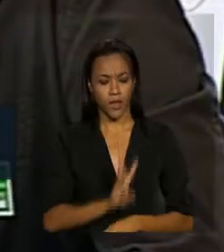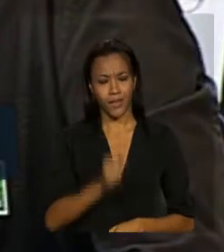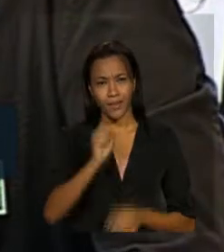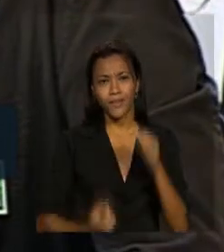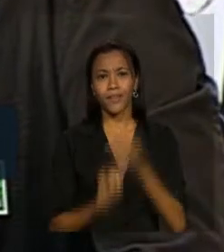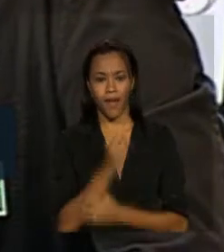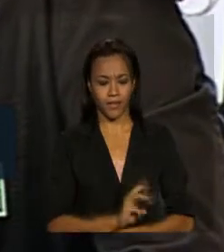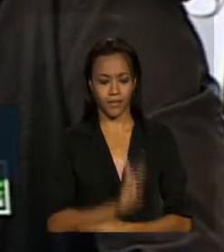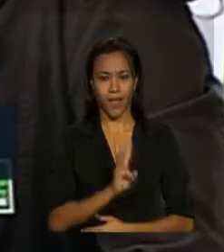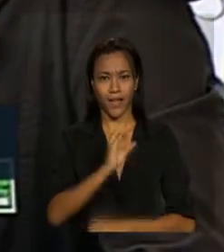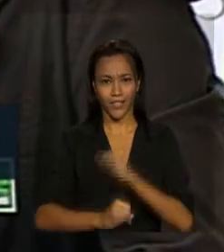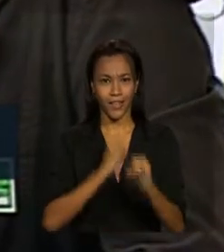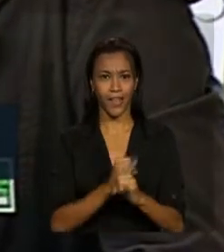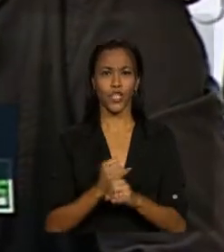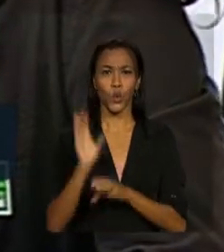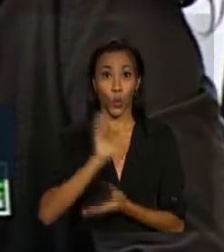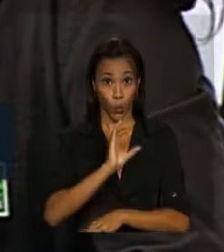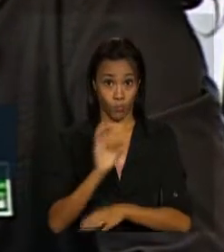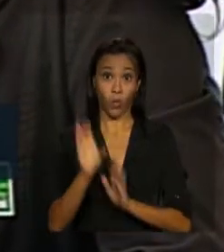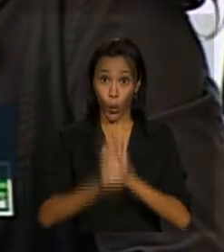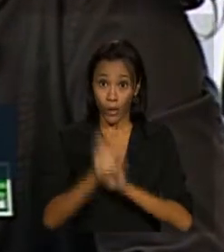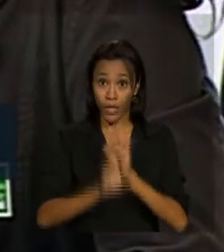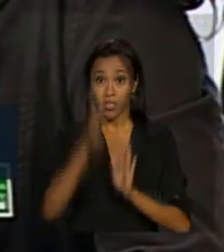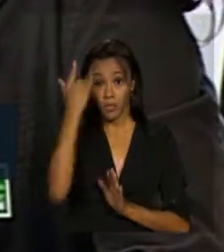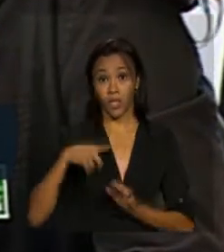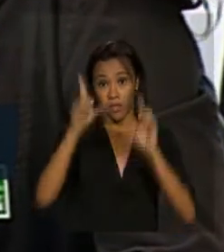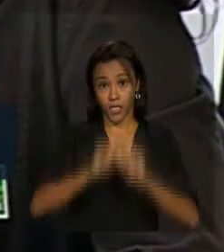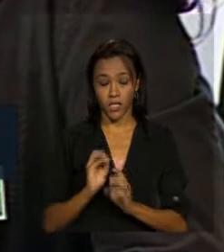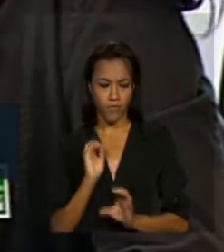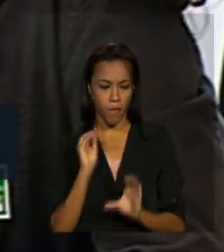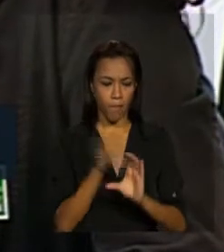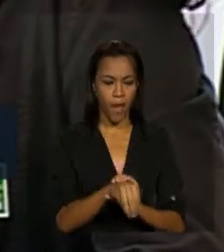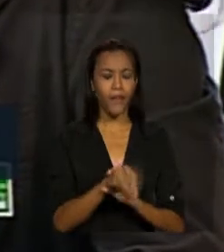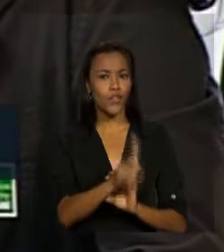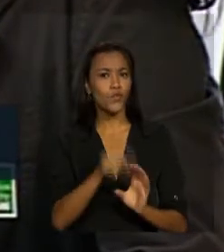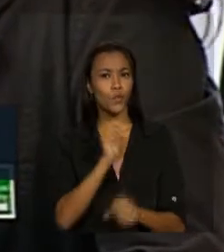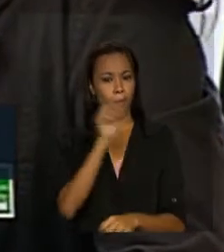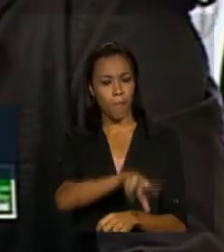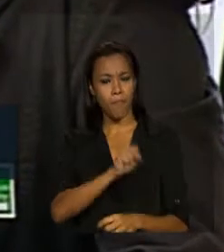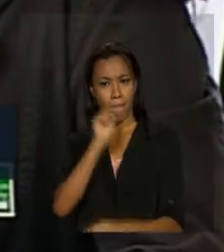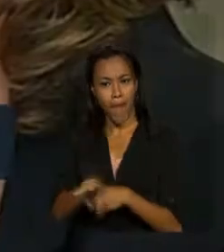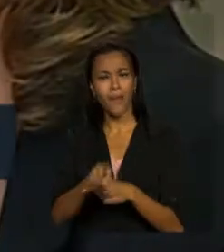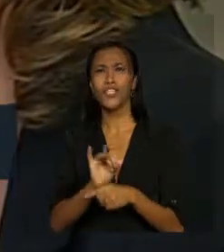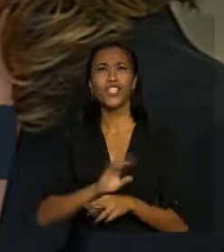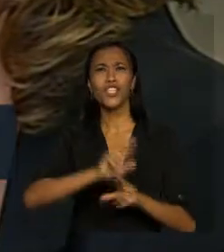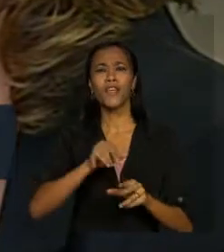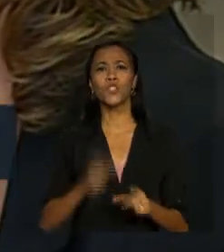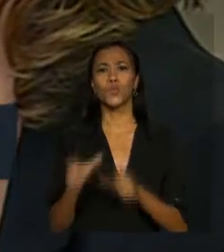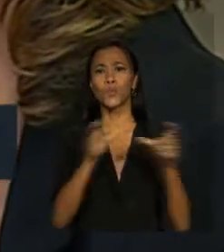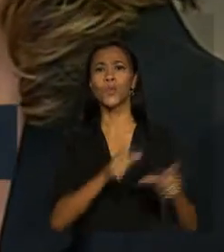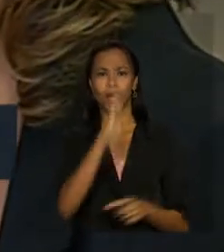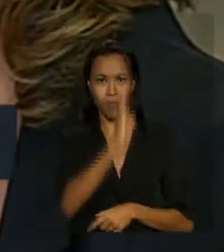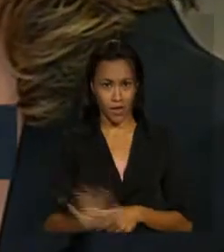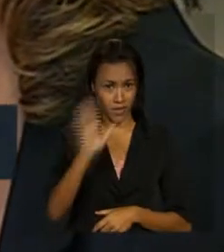ficaria cadastrado com currículos de pessoas com deficiência que poderiam ser empregadas em diferentes lugares do país. Eu não vi